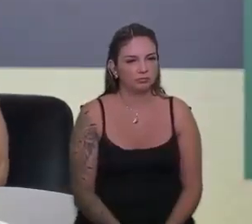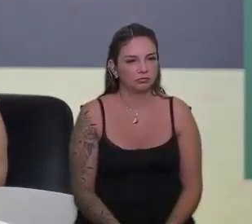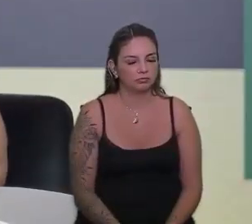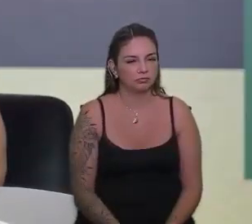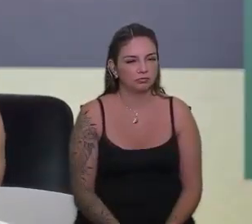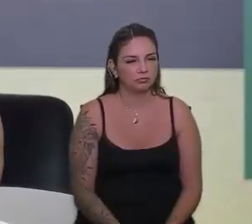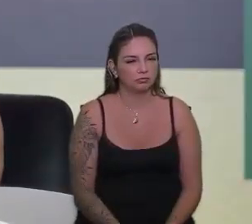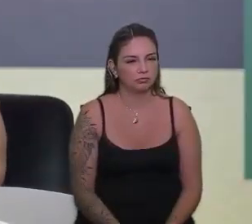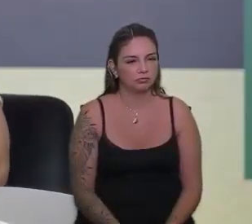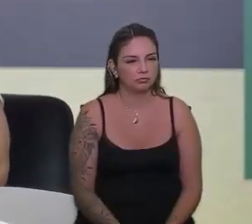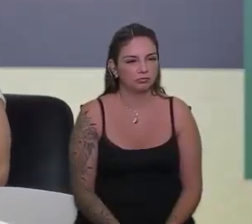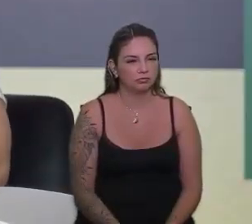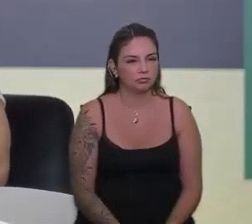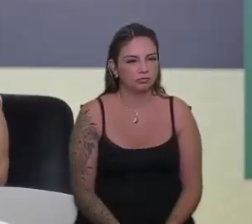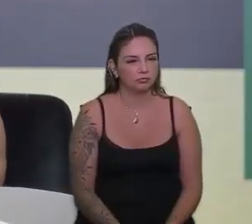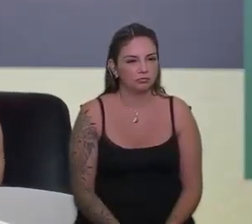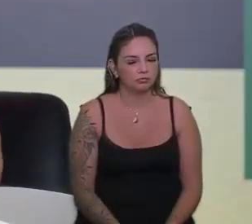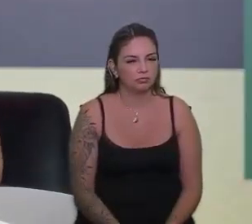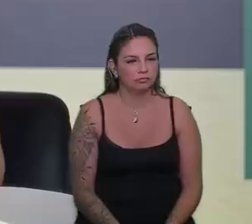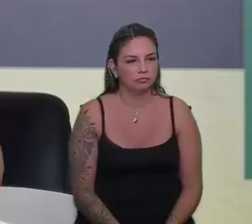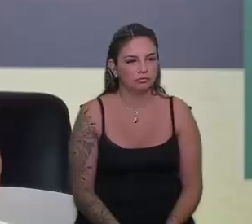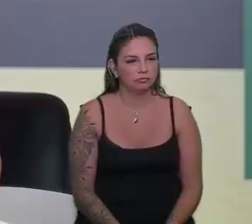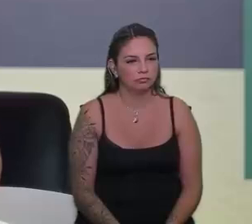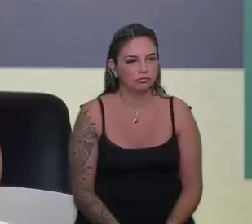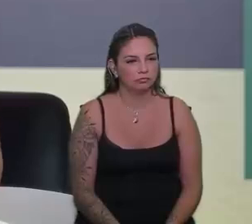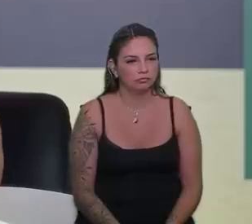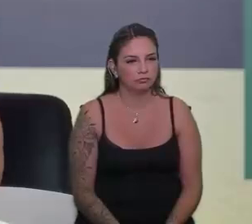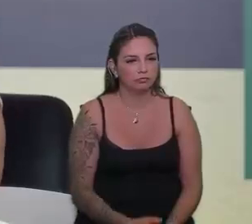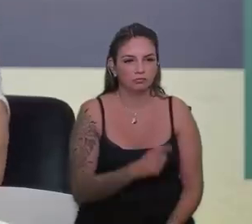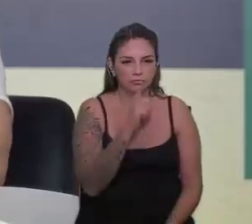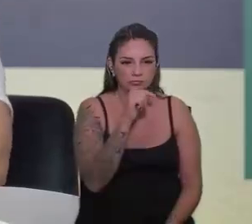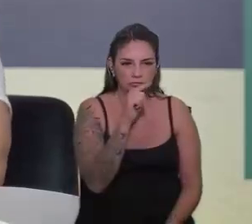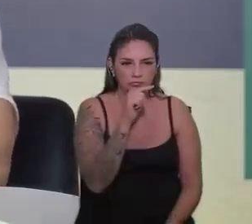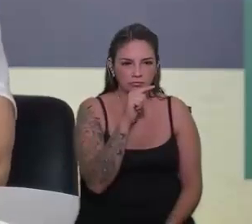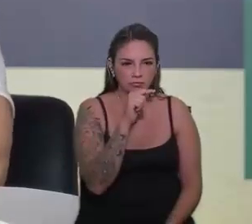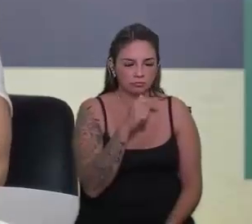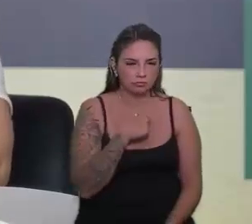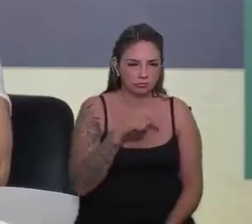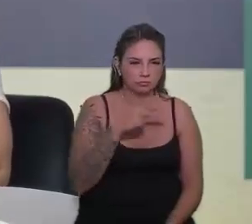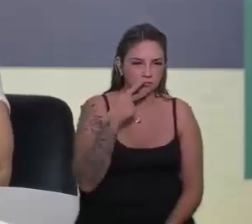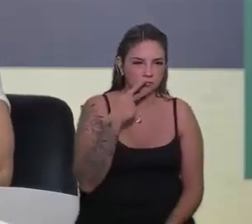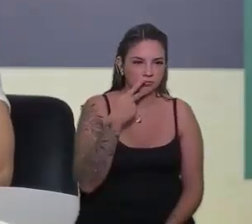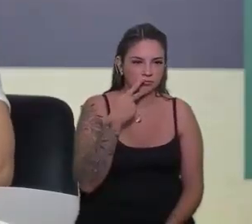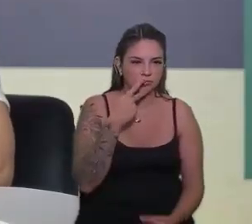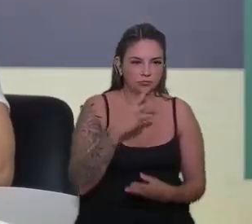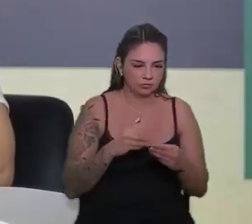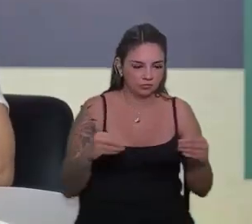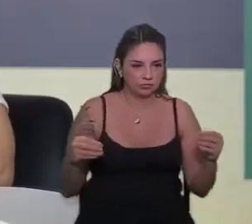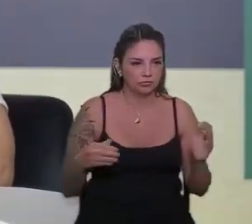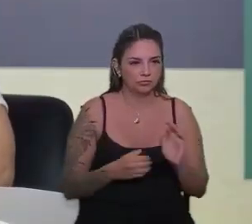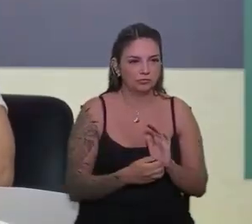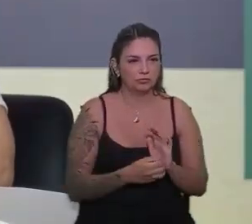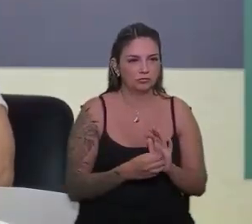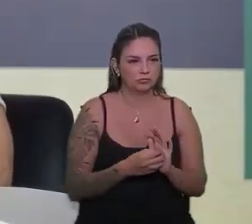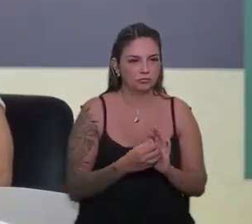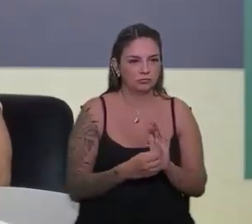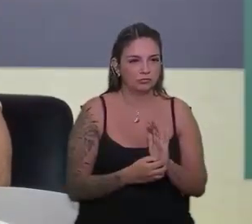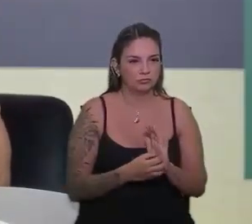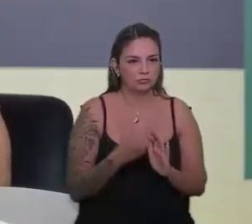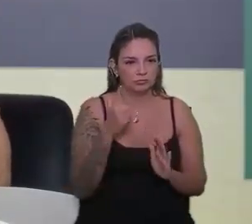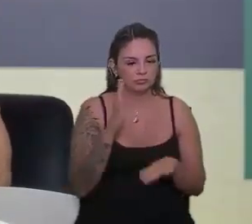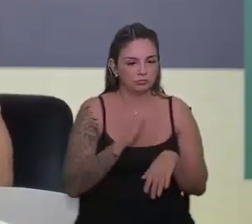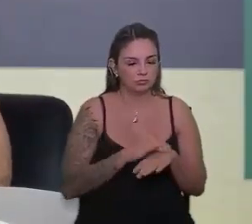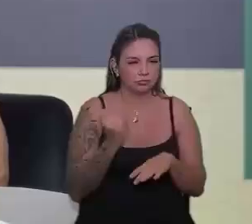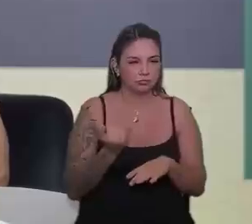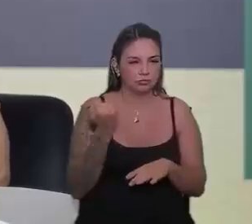mas tratando dessa questão. A Silvana estava aqui falando da água, e eu venho aqui falar do solo, que não tem nada